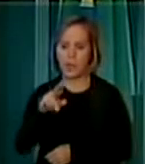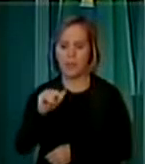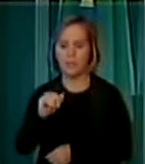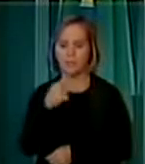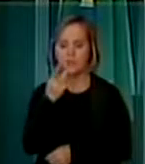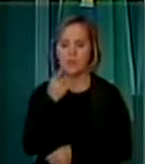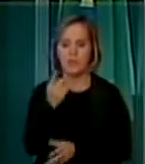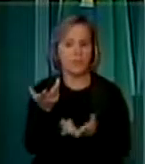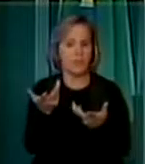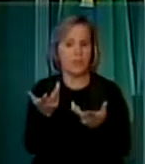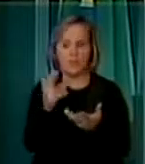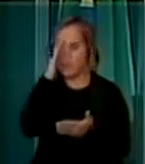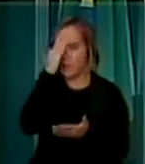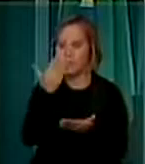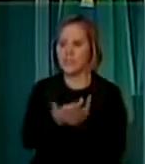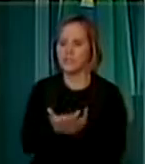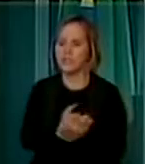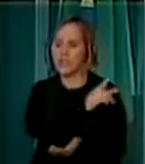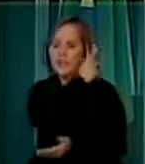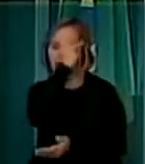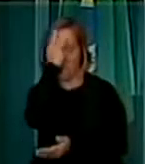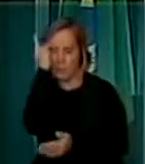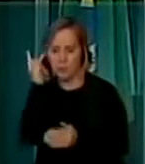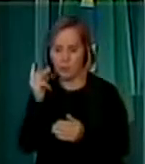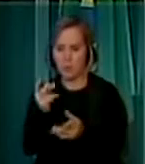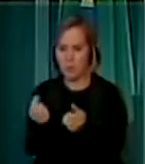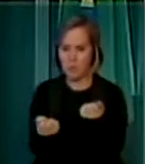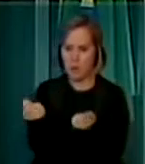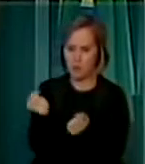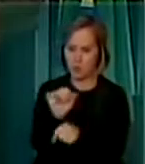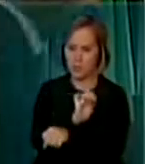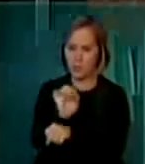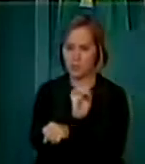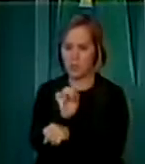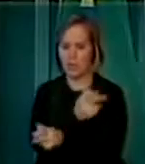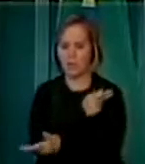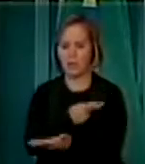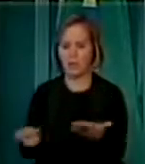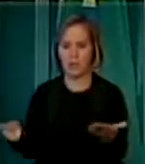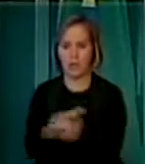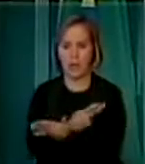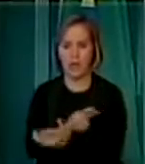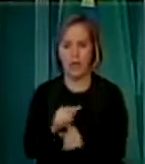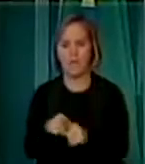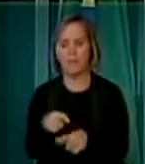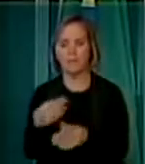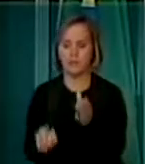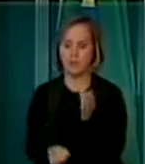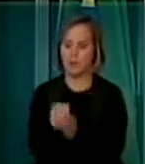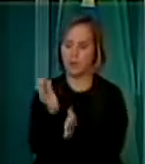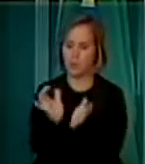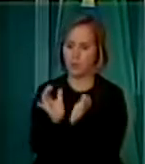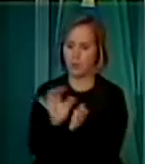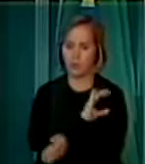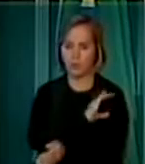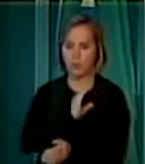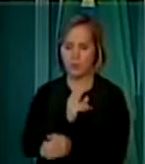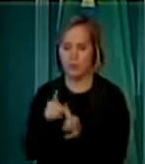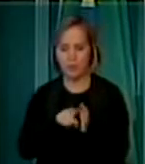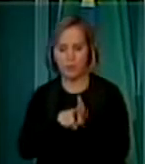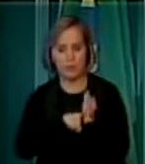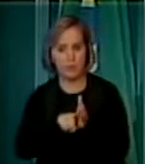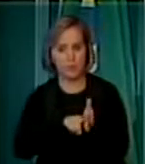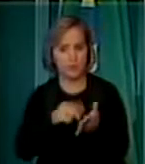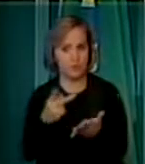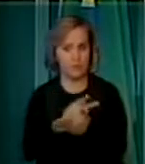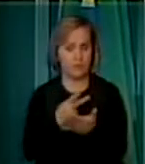humana. A Getransp determinou a abertura de um processo para investigar o fato. O diretor de